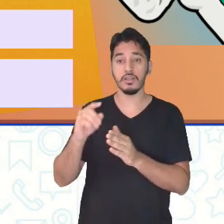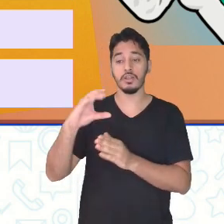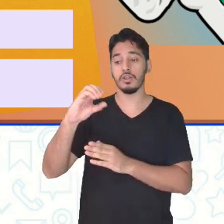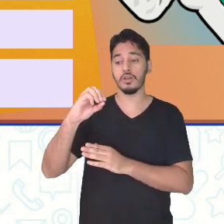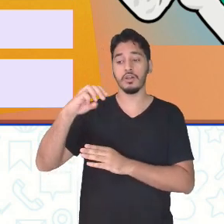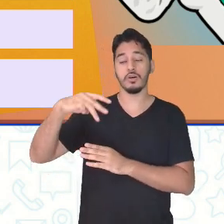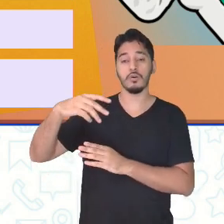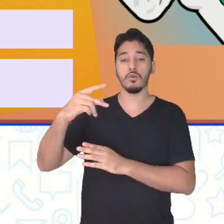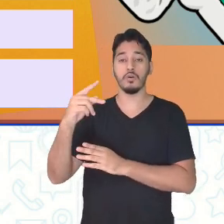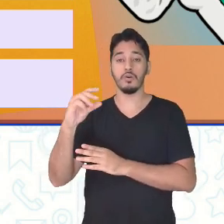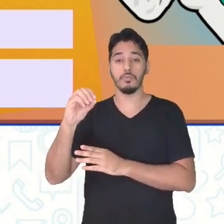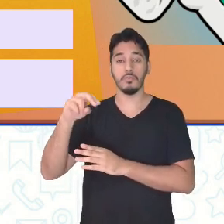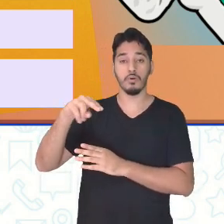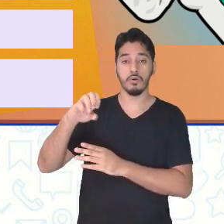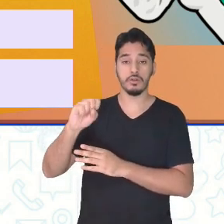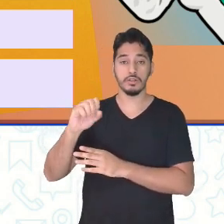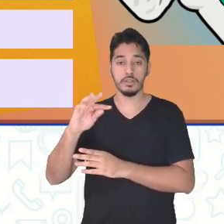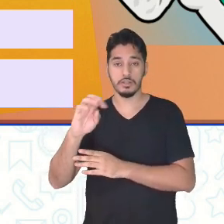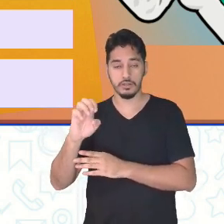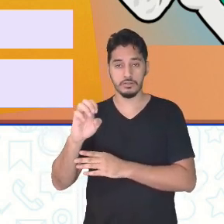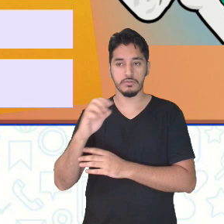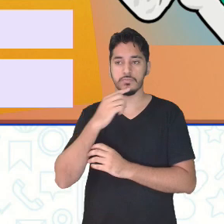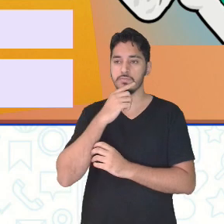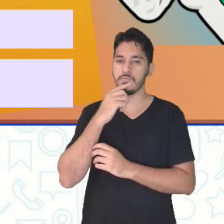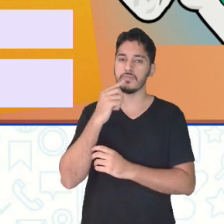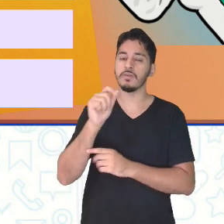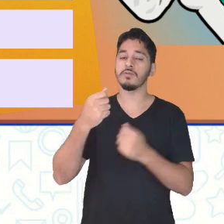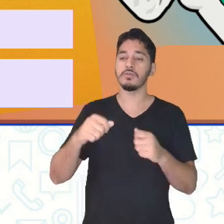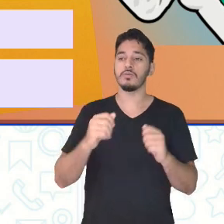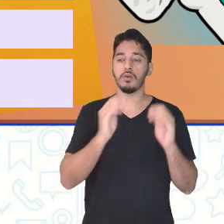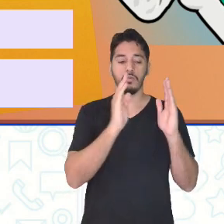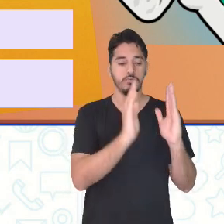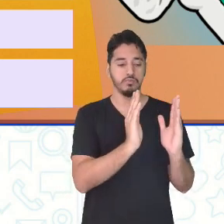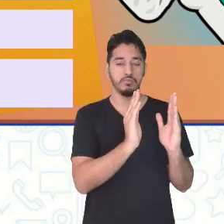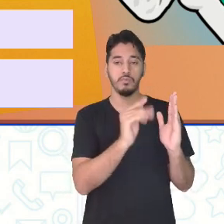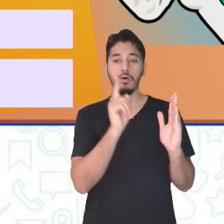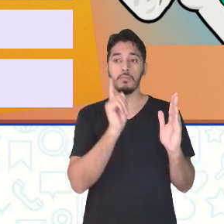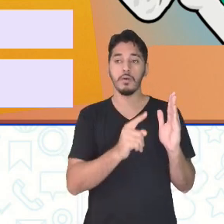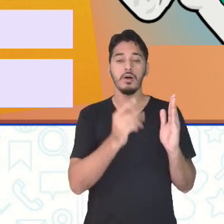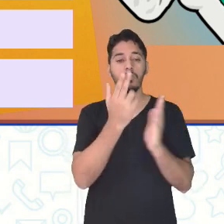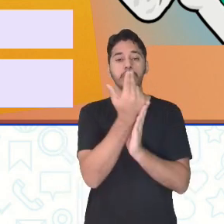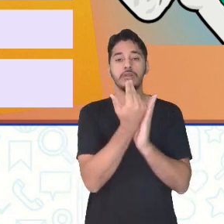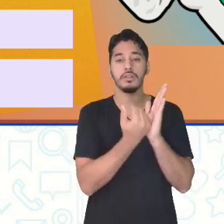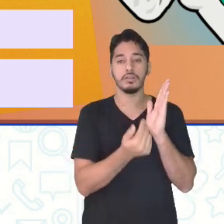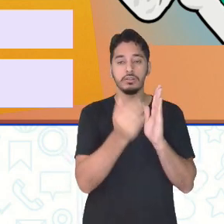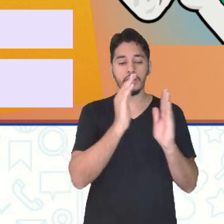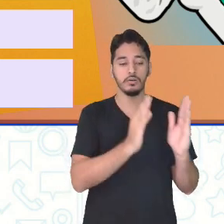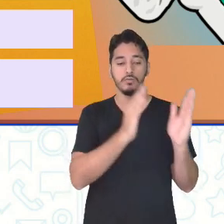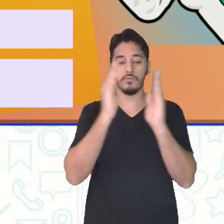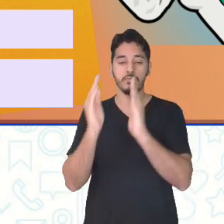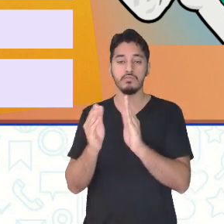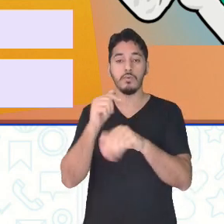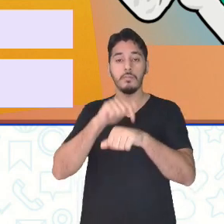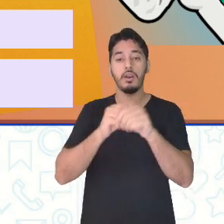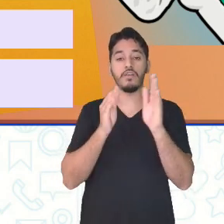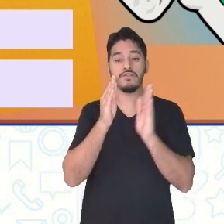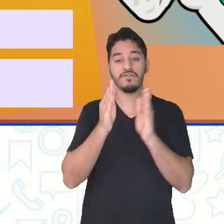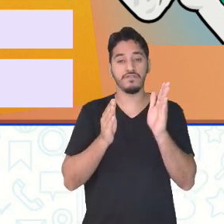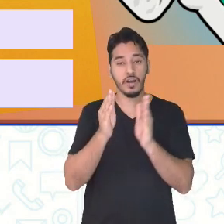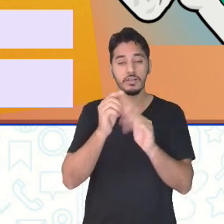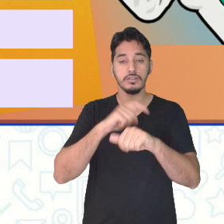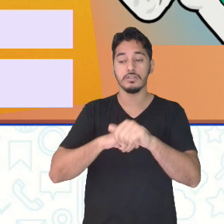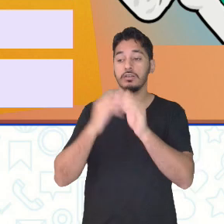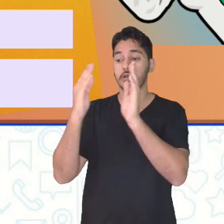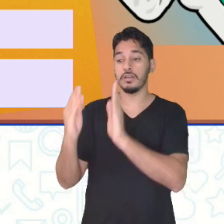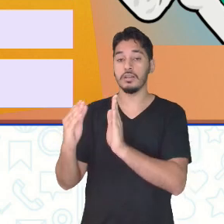e vocês vão ter que ter o quadrinho para o desenho, o quadrinho para a fase e o quadrinho para componentes.